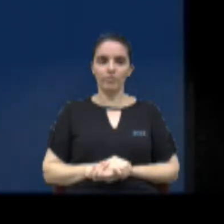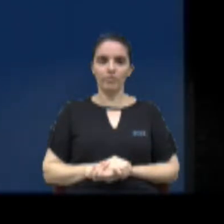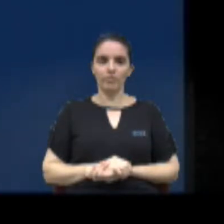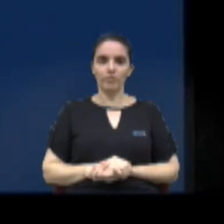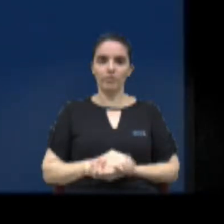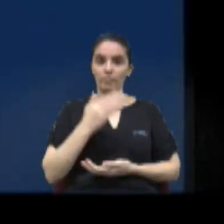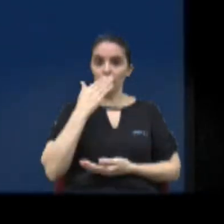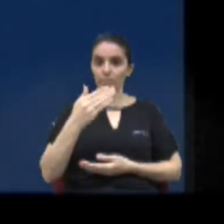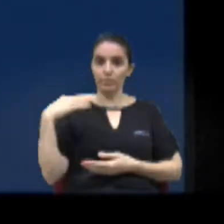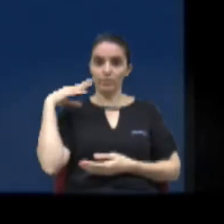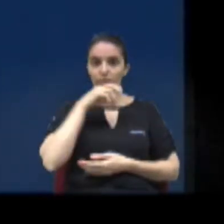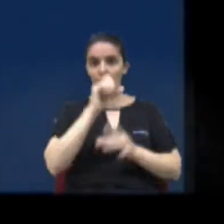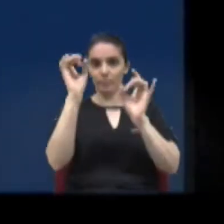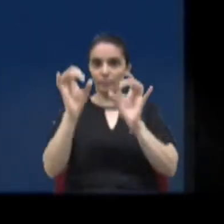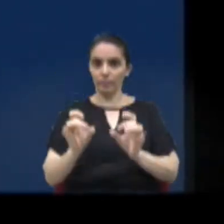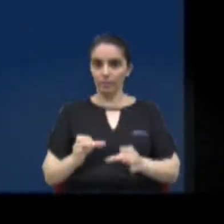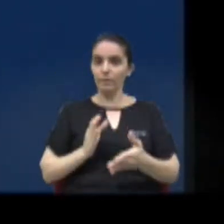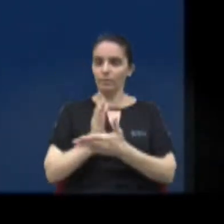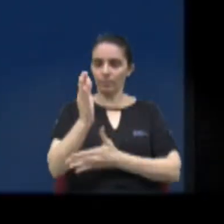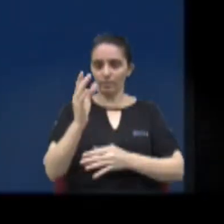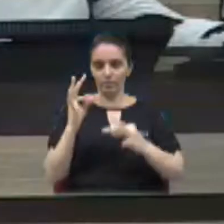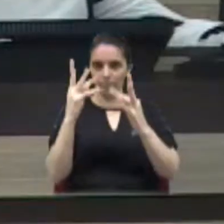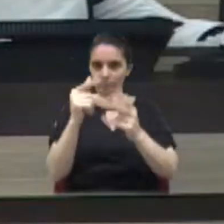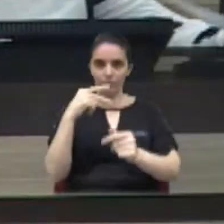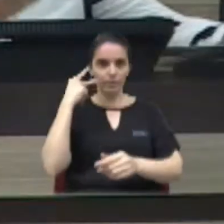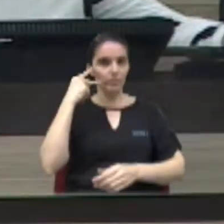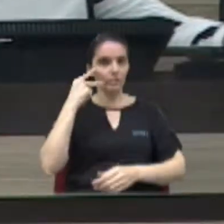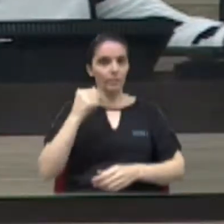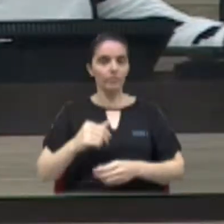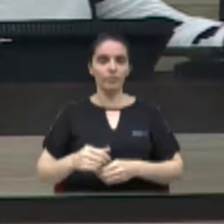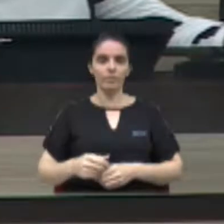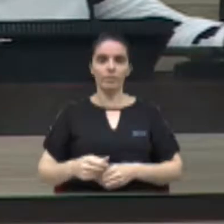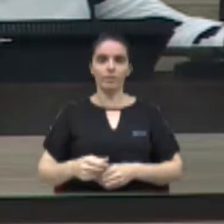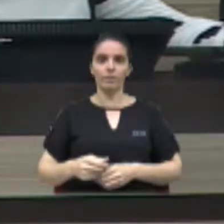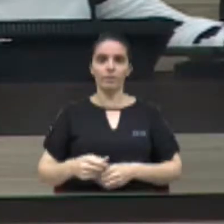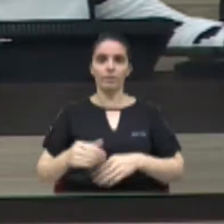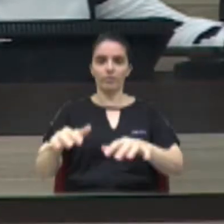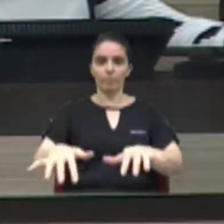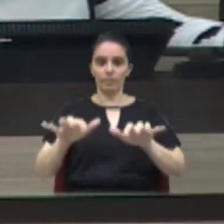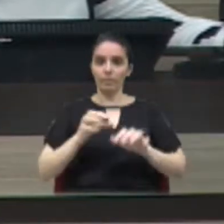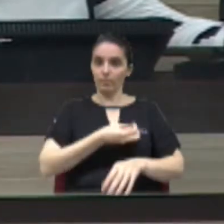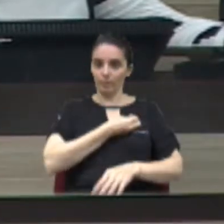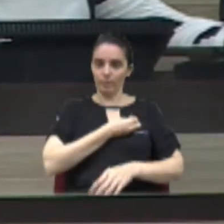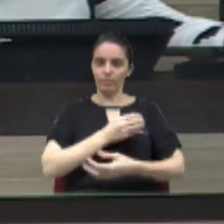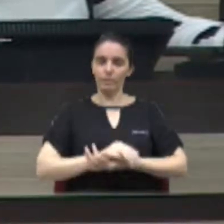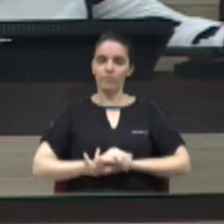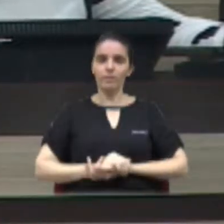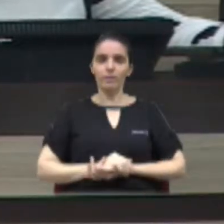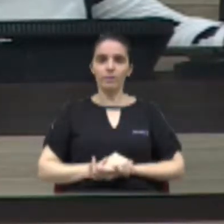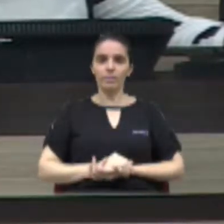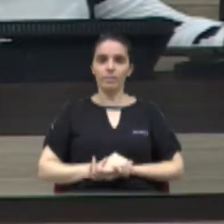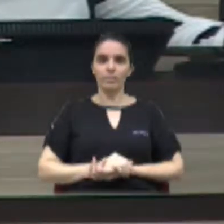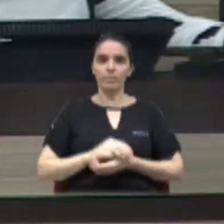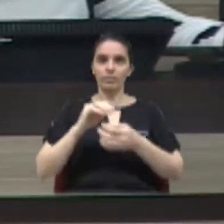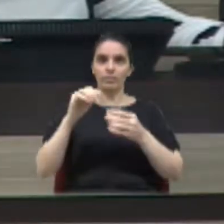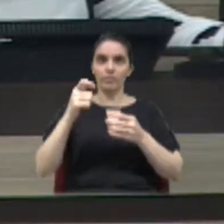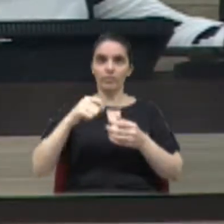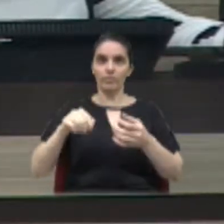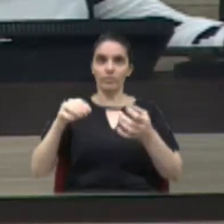Requerimento de urgência especial foi aprovada por todos os vereadores presentes no plenário. Eu nomeio o relator